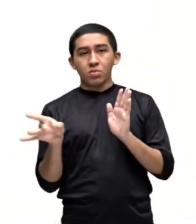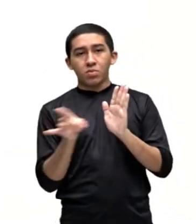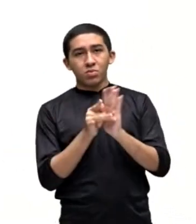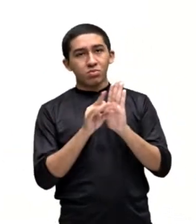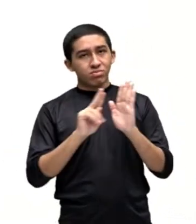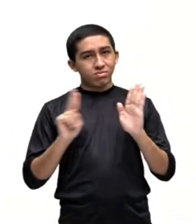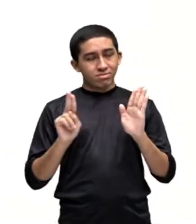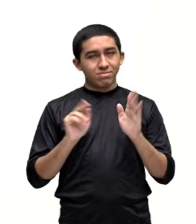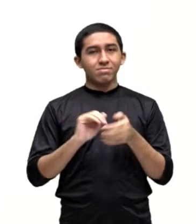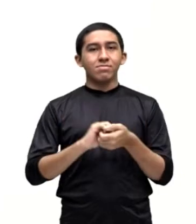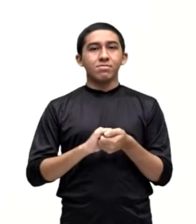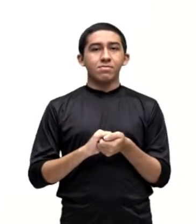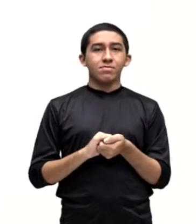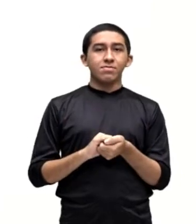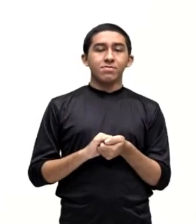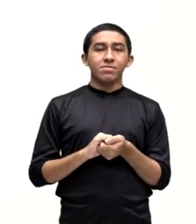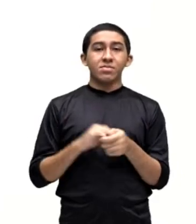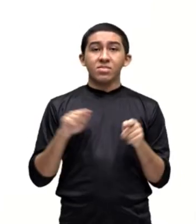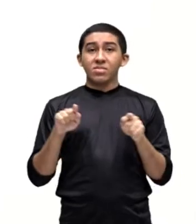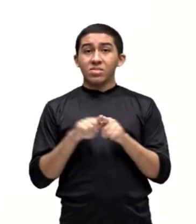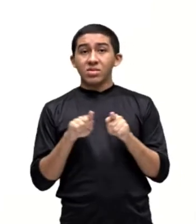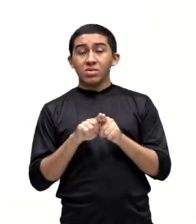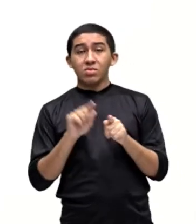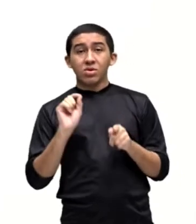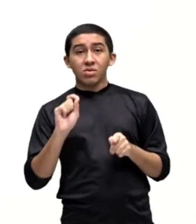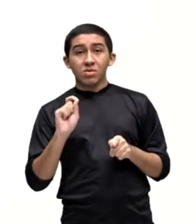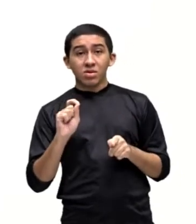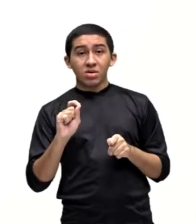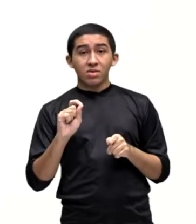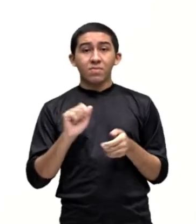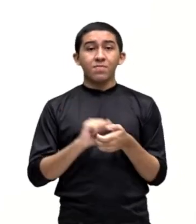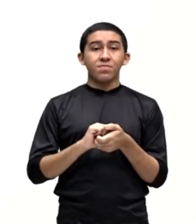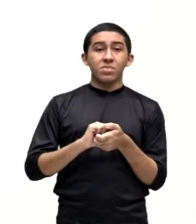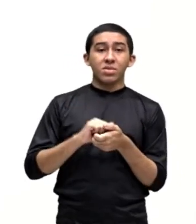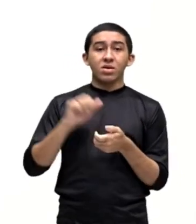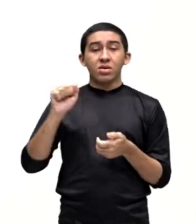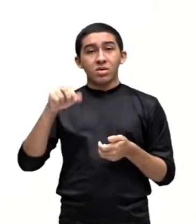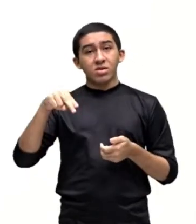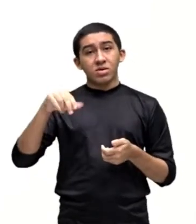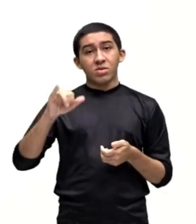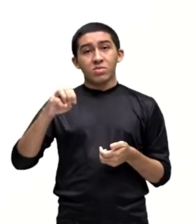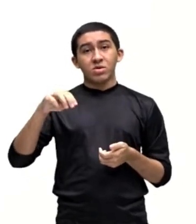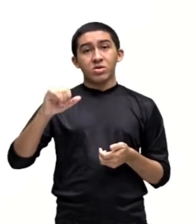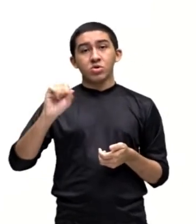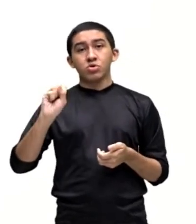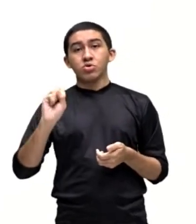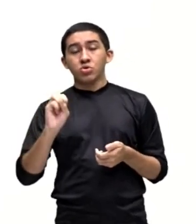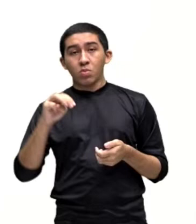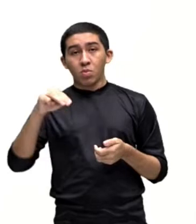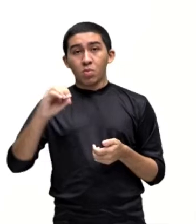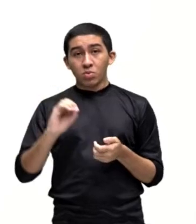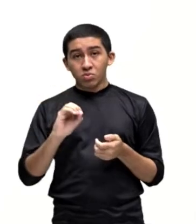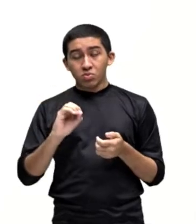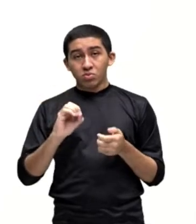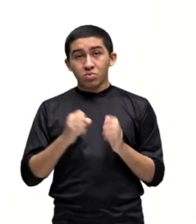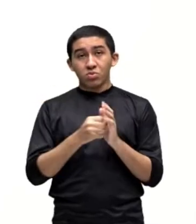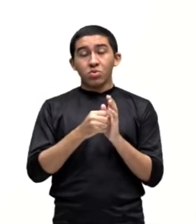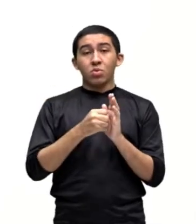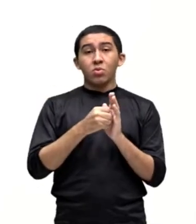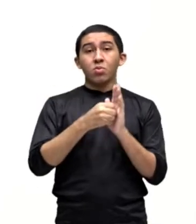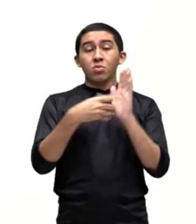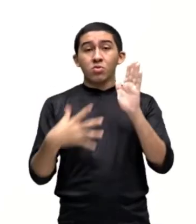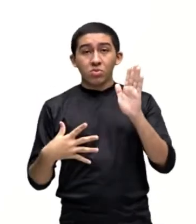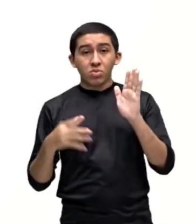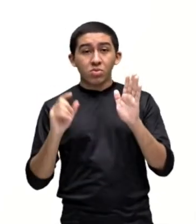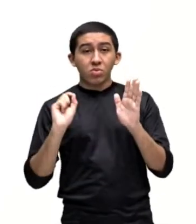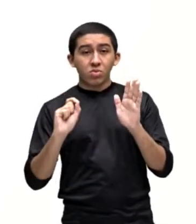bom? É também conhecida como, né, animismo e assim por diante, e é considerada uma figura de pensamento, porque está